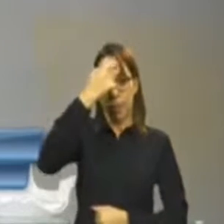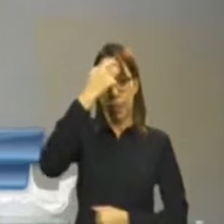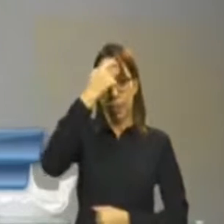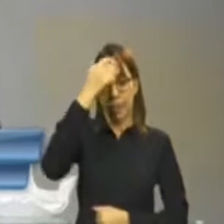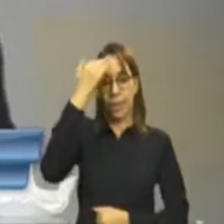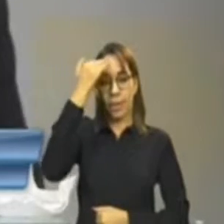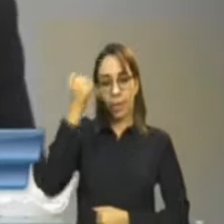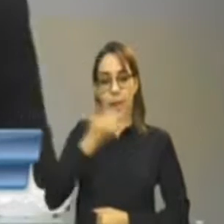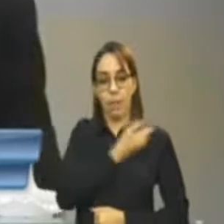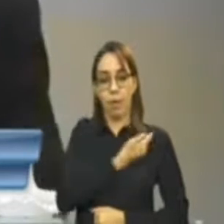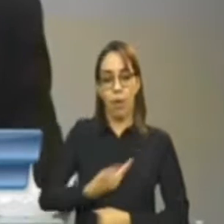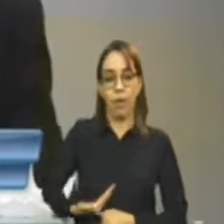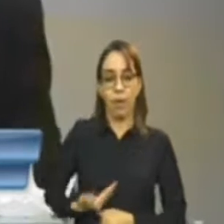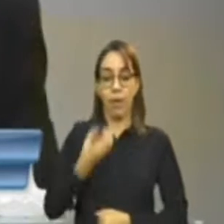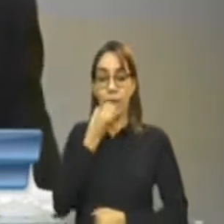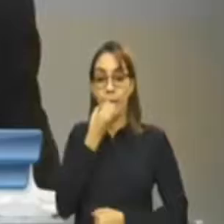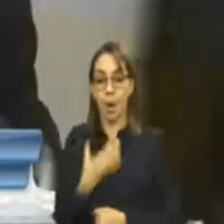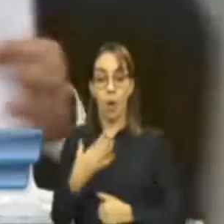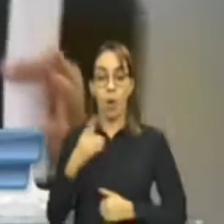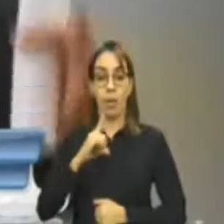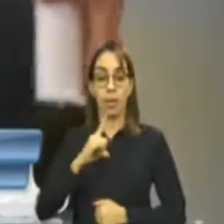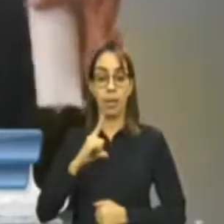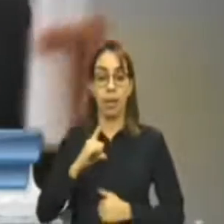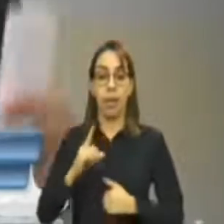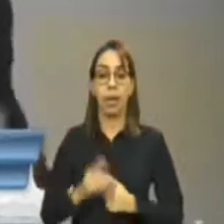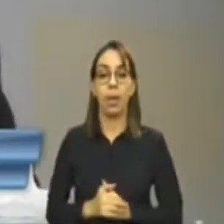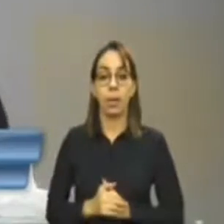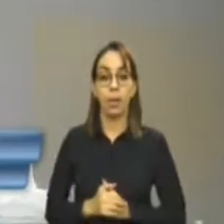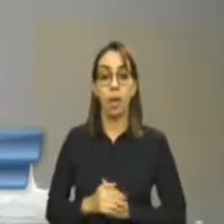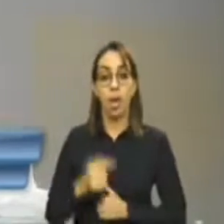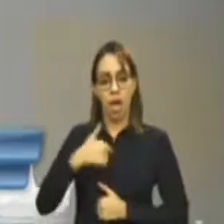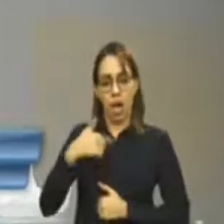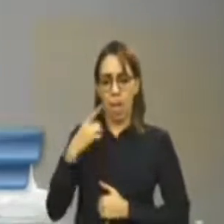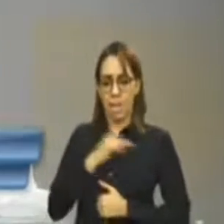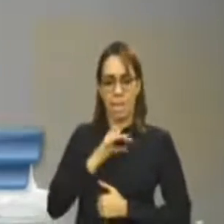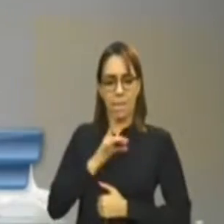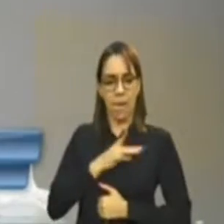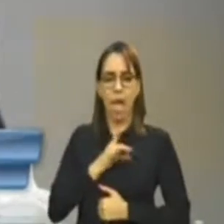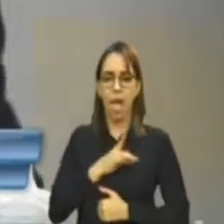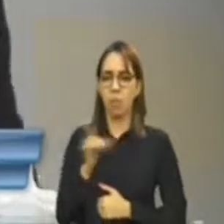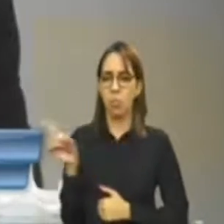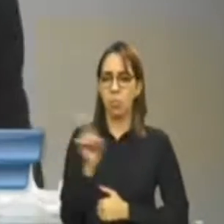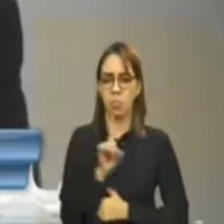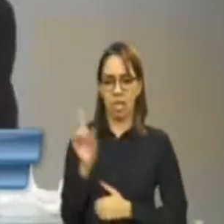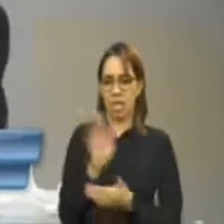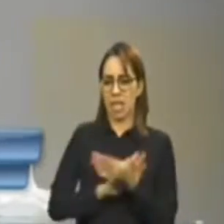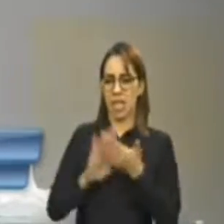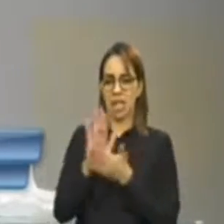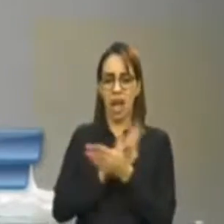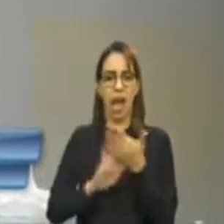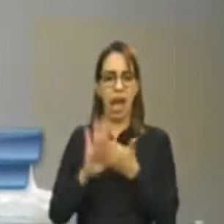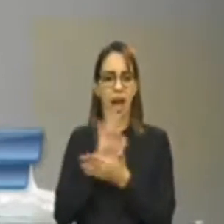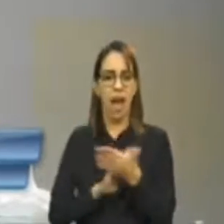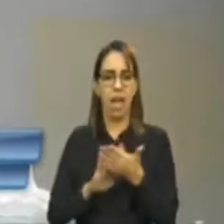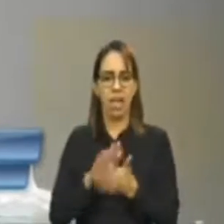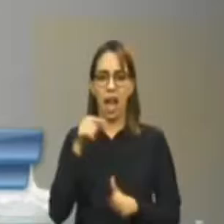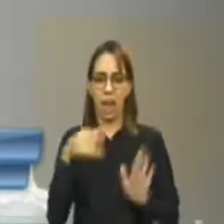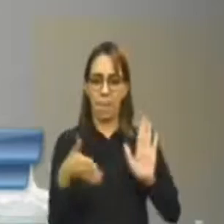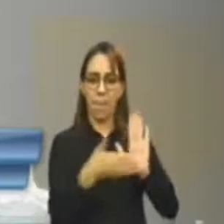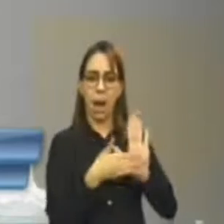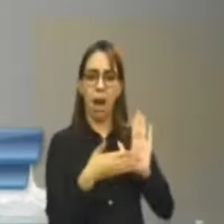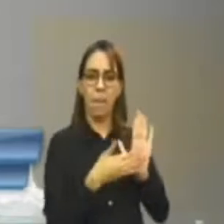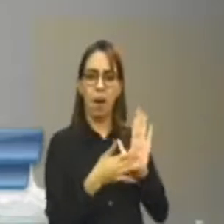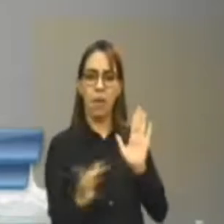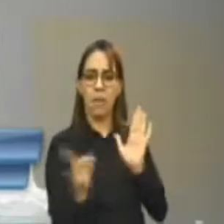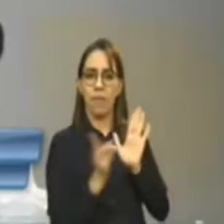bom, sabe que tem um governo bom. E eu não tenho medo de nada, não tenho medo de nada, porque aqui é a verdade, e